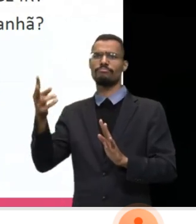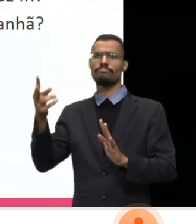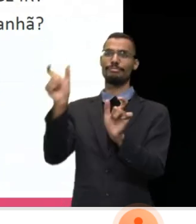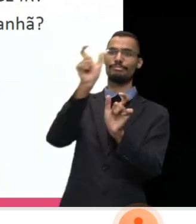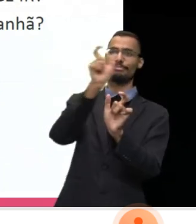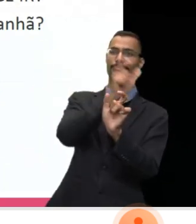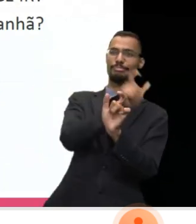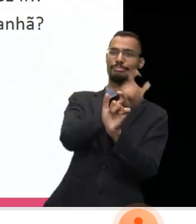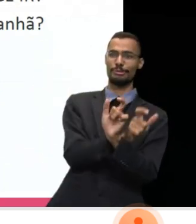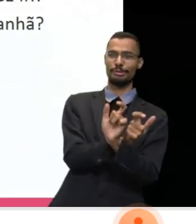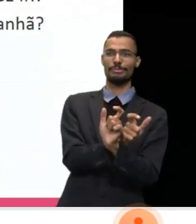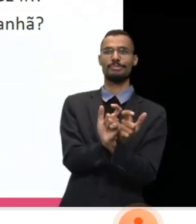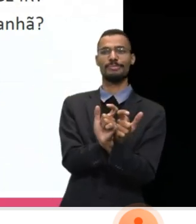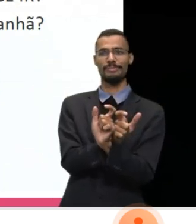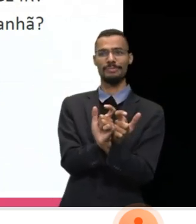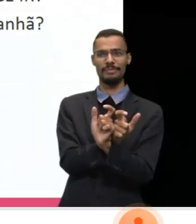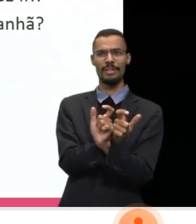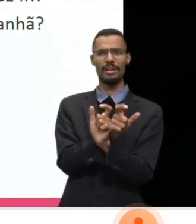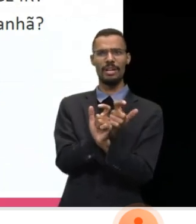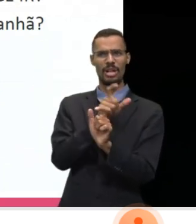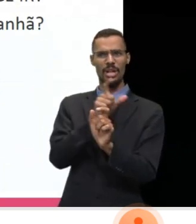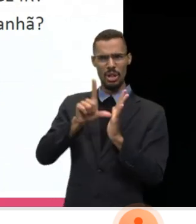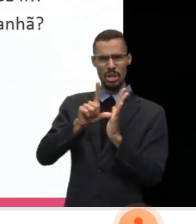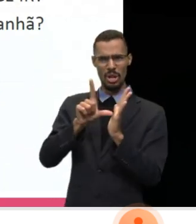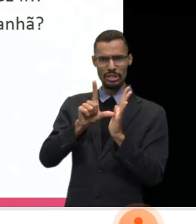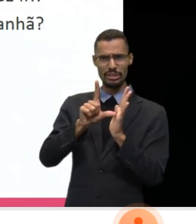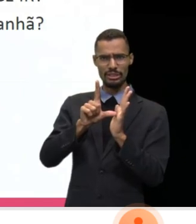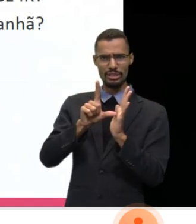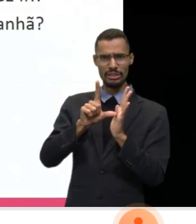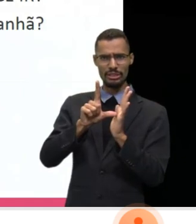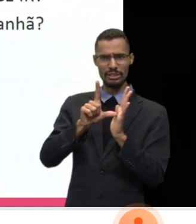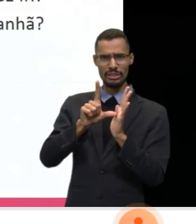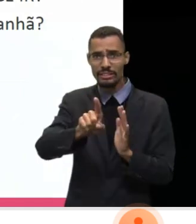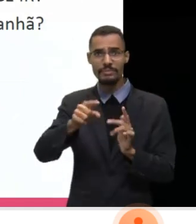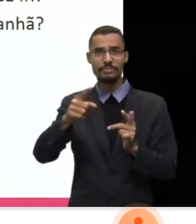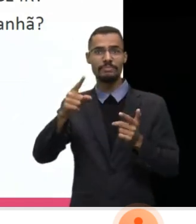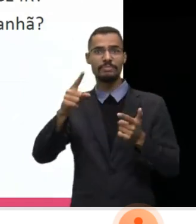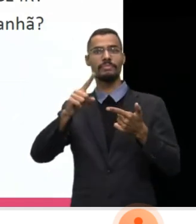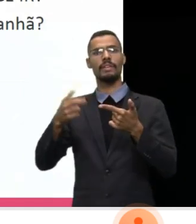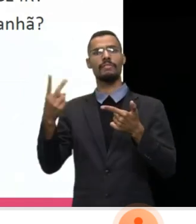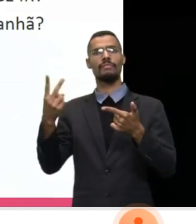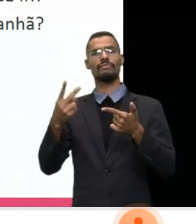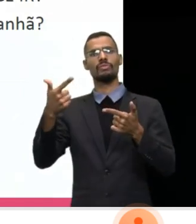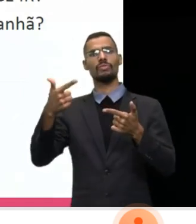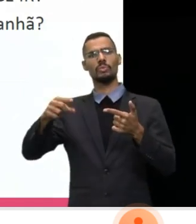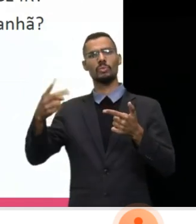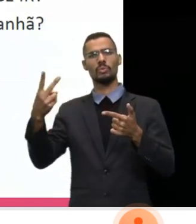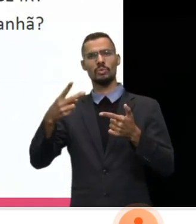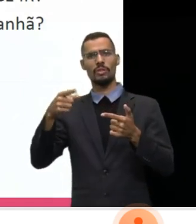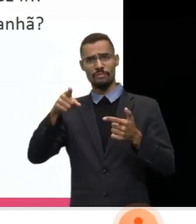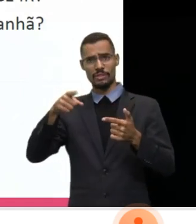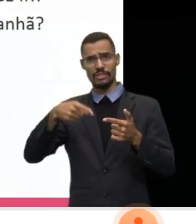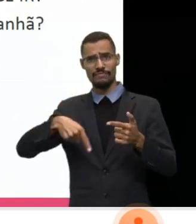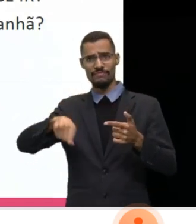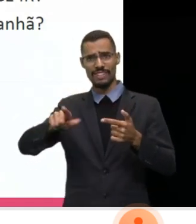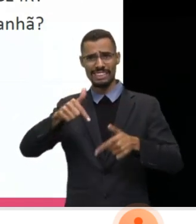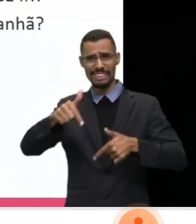frase. Loja, você ir. A segunda frase, você vai ao trabalho